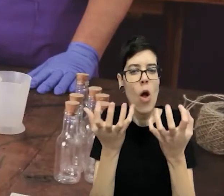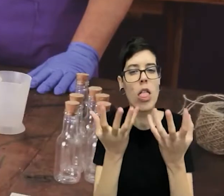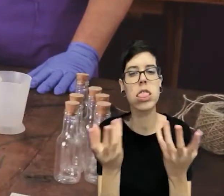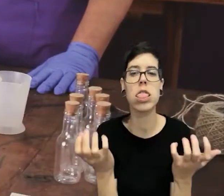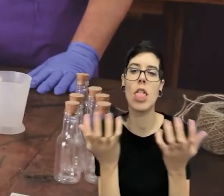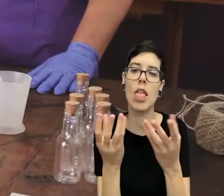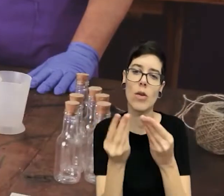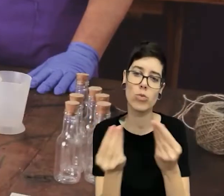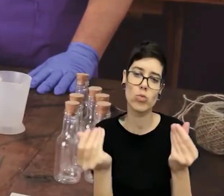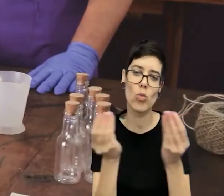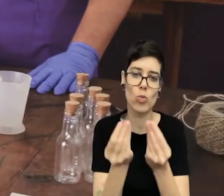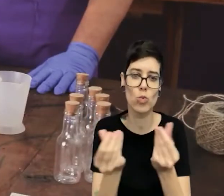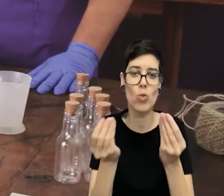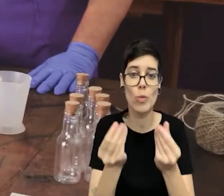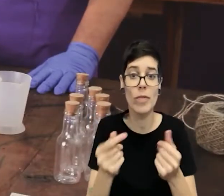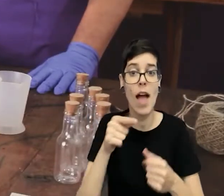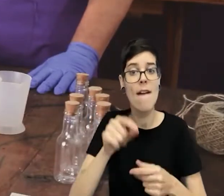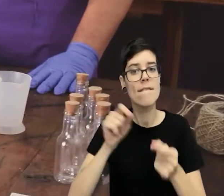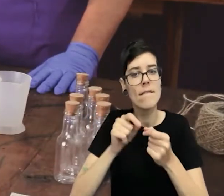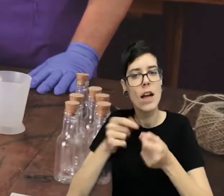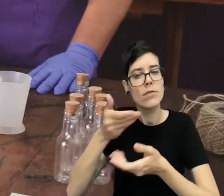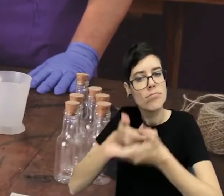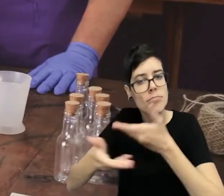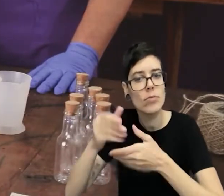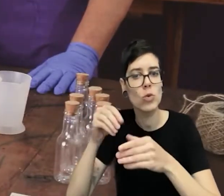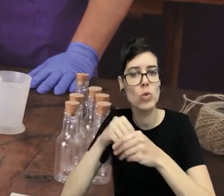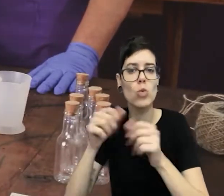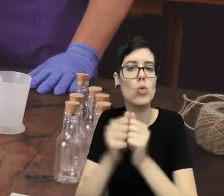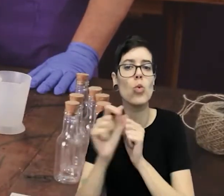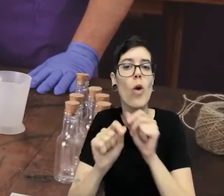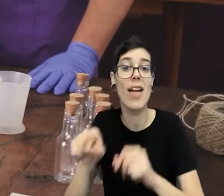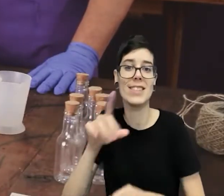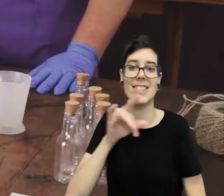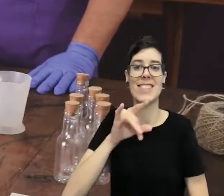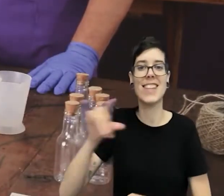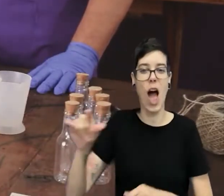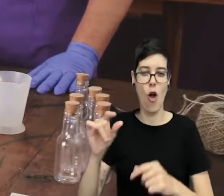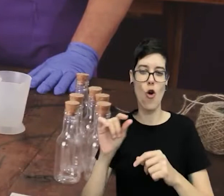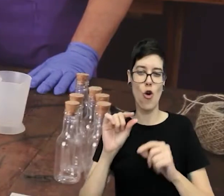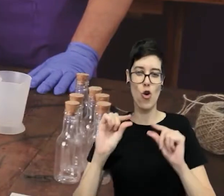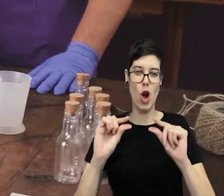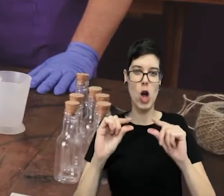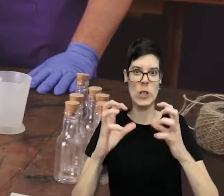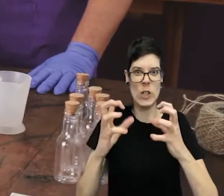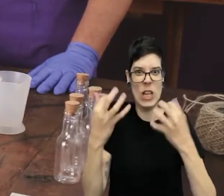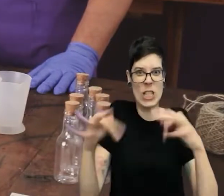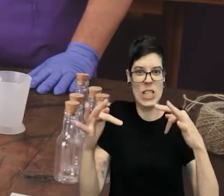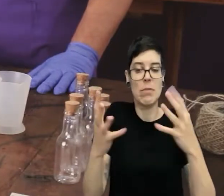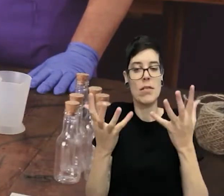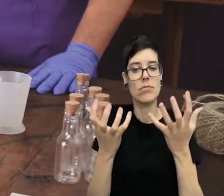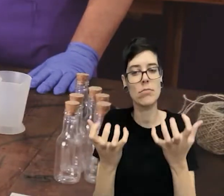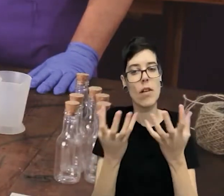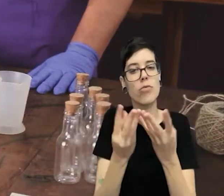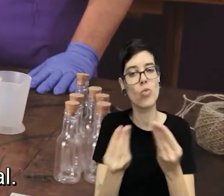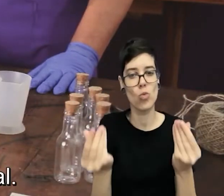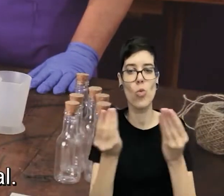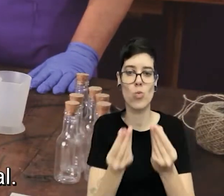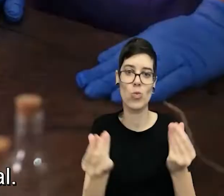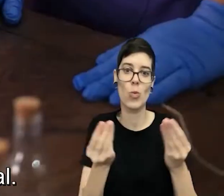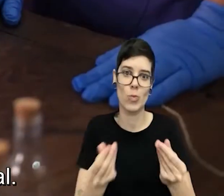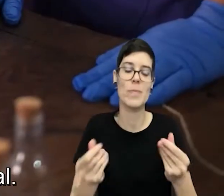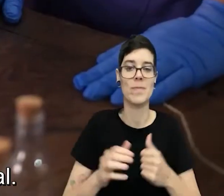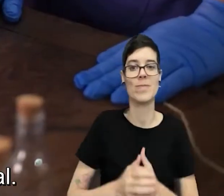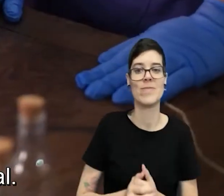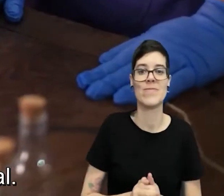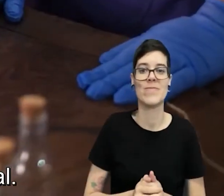ideia é deixar ela bem trituradinha para que ela se integre